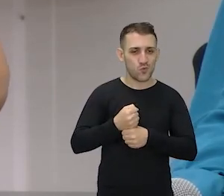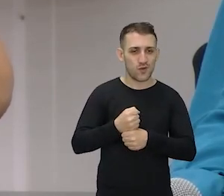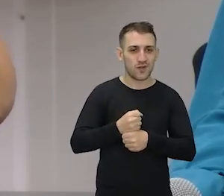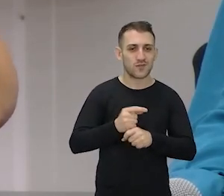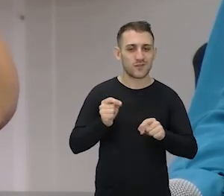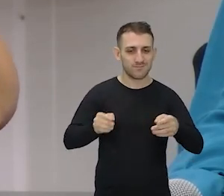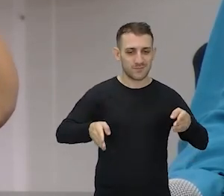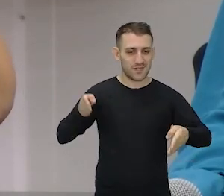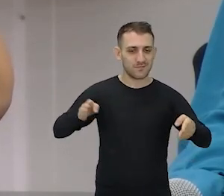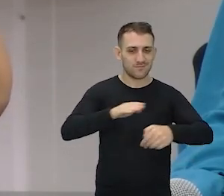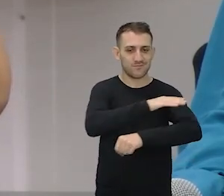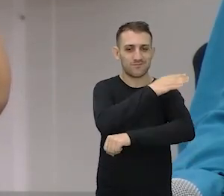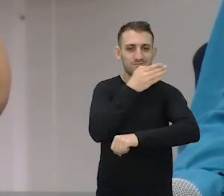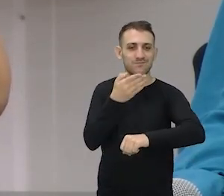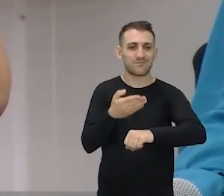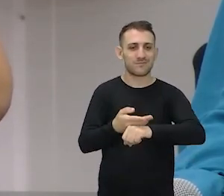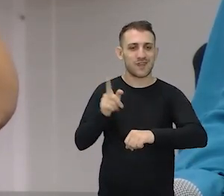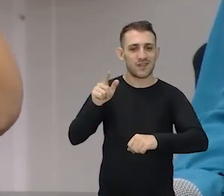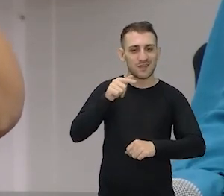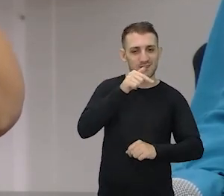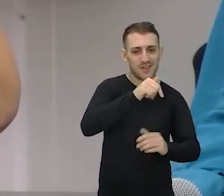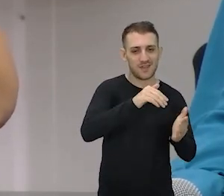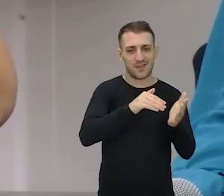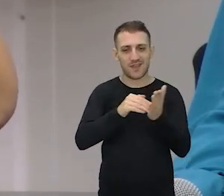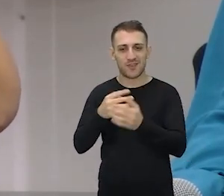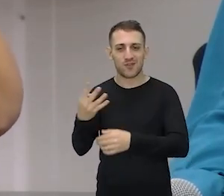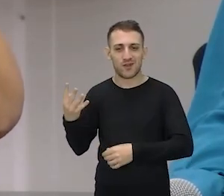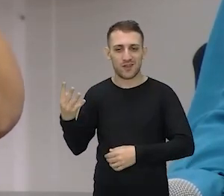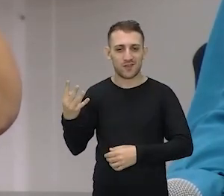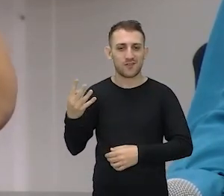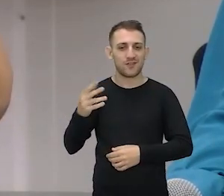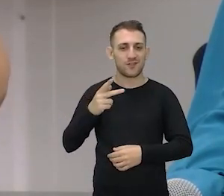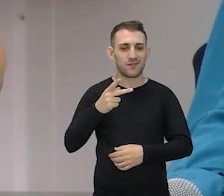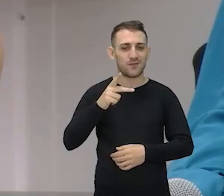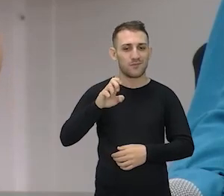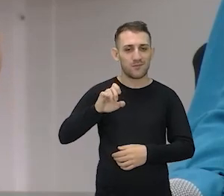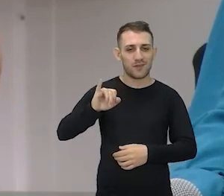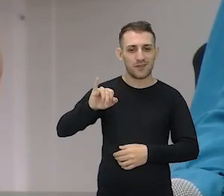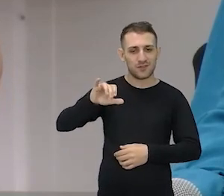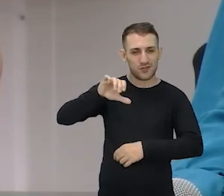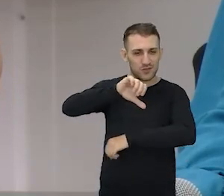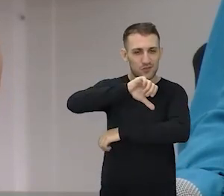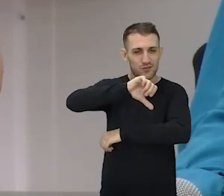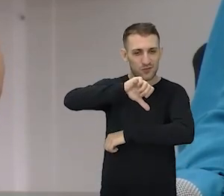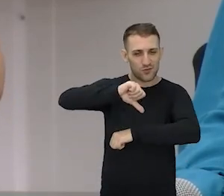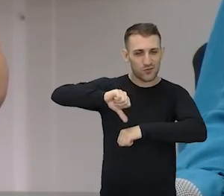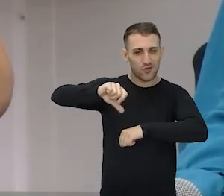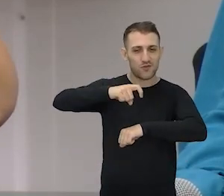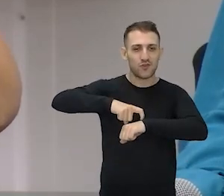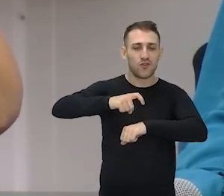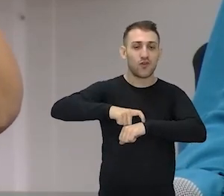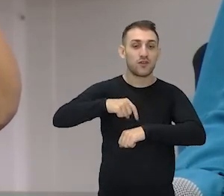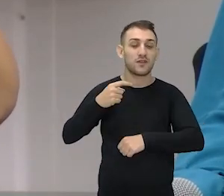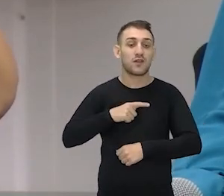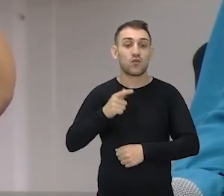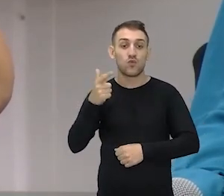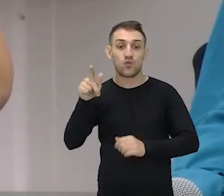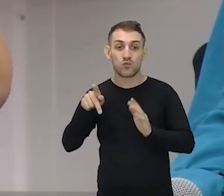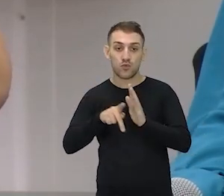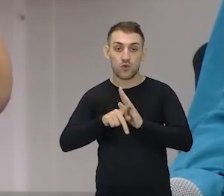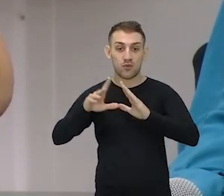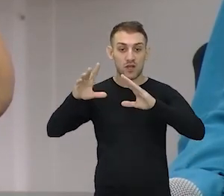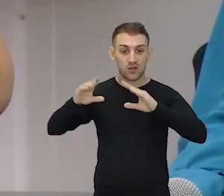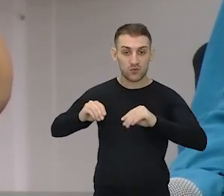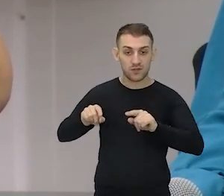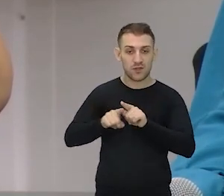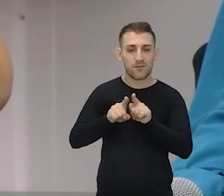período integral, ela é das 7 às 4, PEI de 9 horas. Nós temos o regular noturno e nós